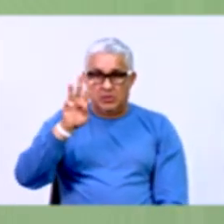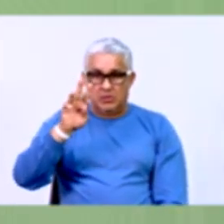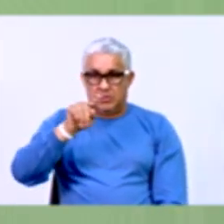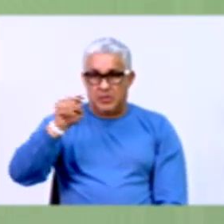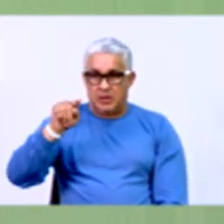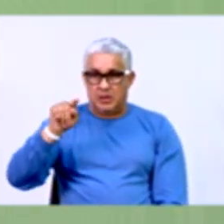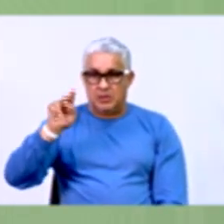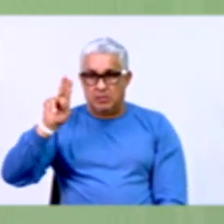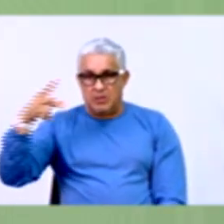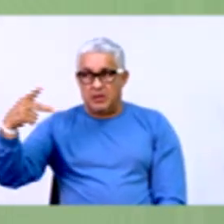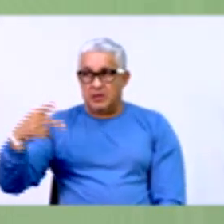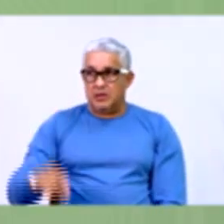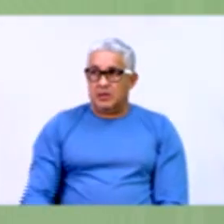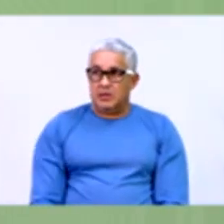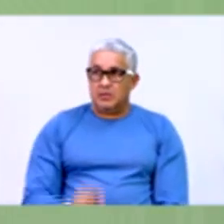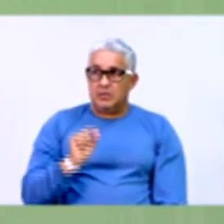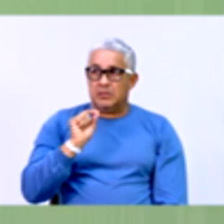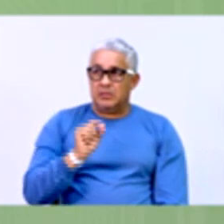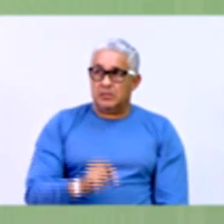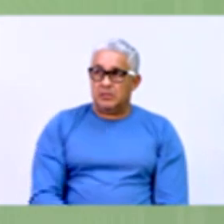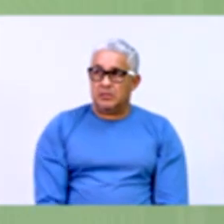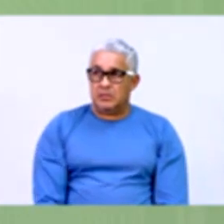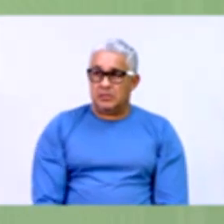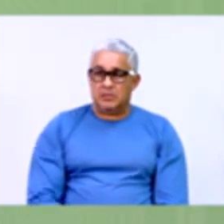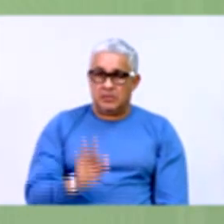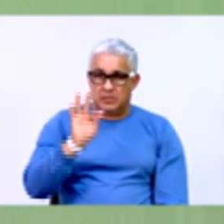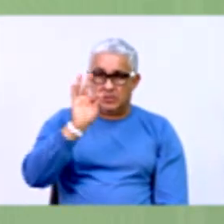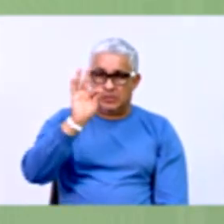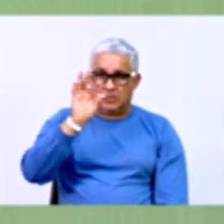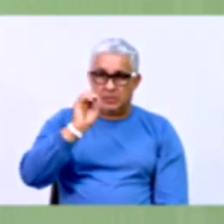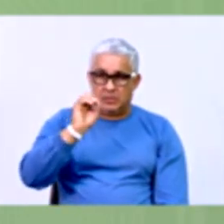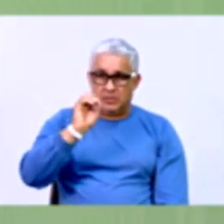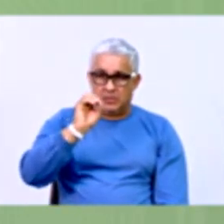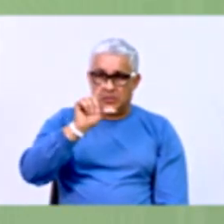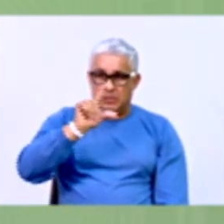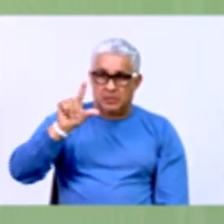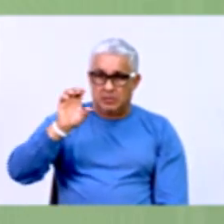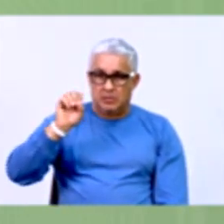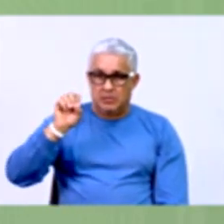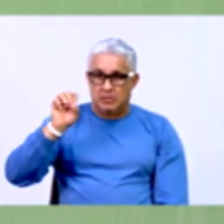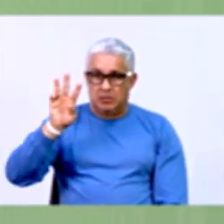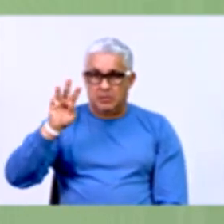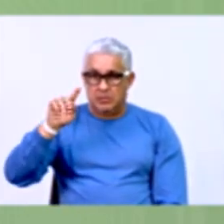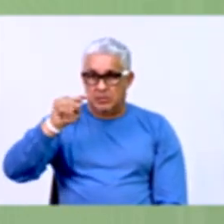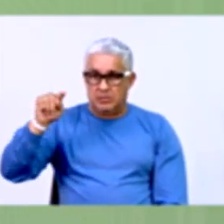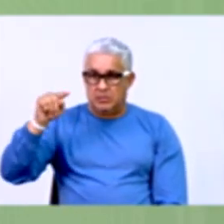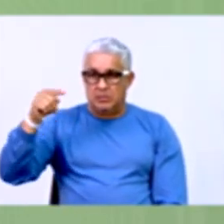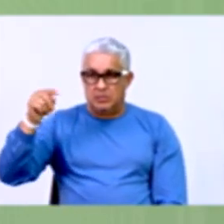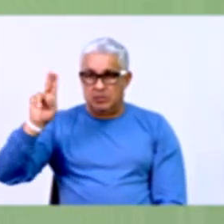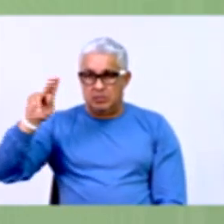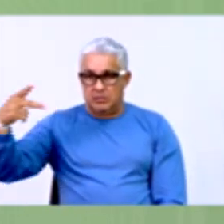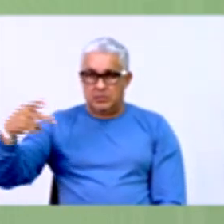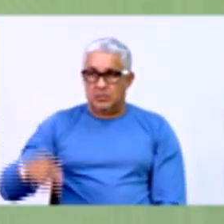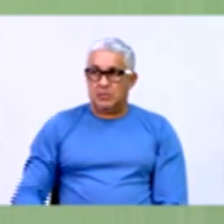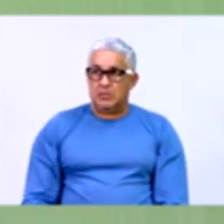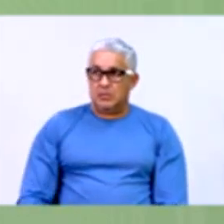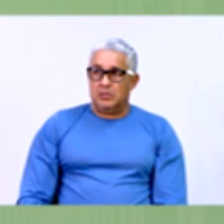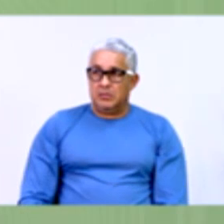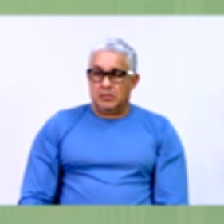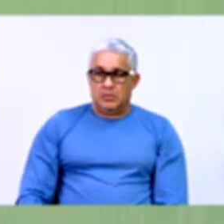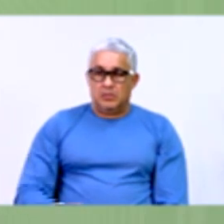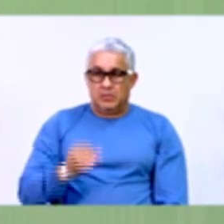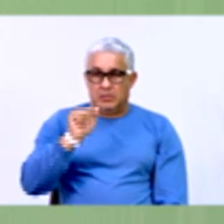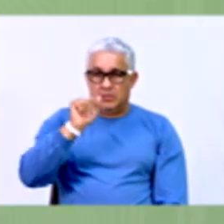seguir, que é isso exatamente que a gente acabou de falar, que o professor deu exemplo. O auditor de TI, então quando se fala de follow-up,